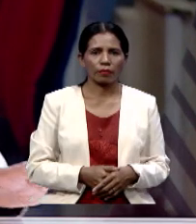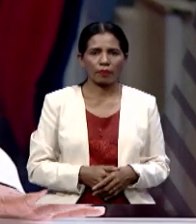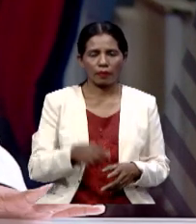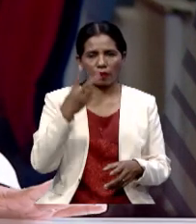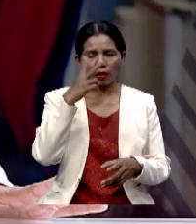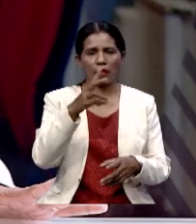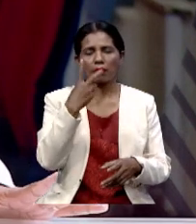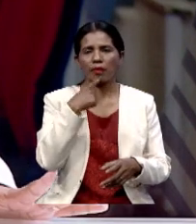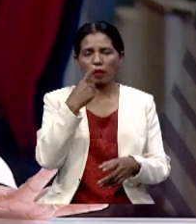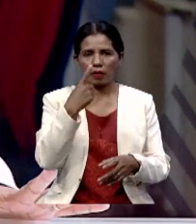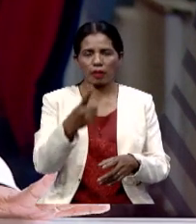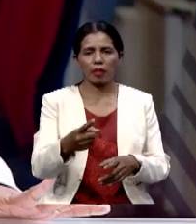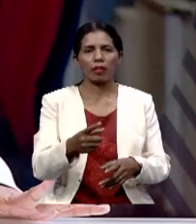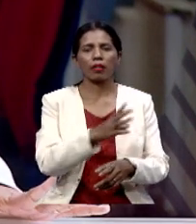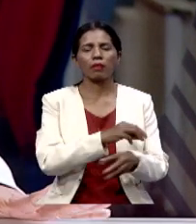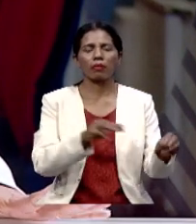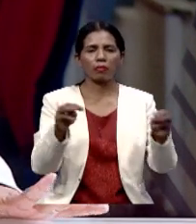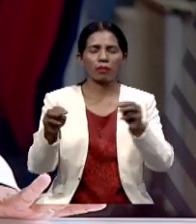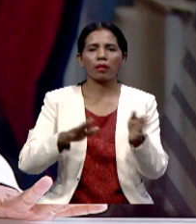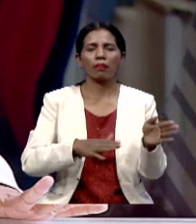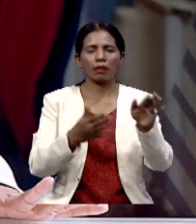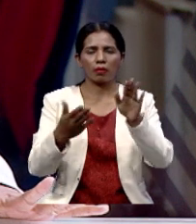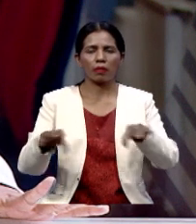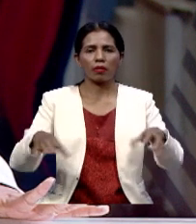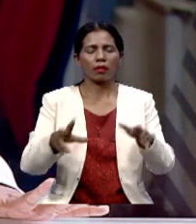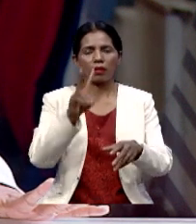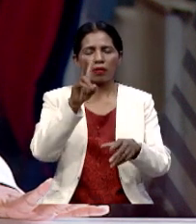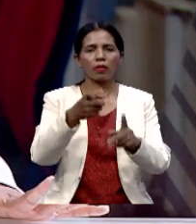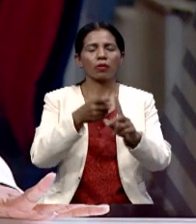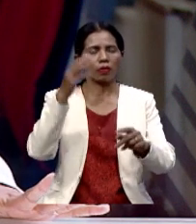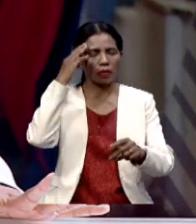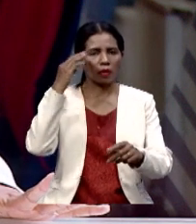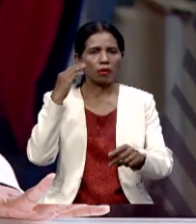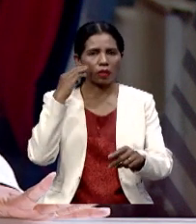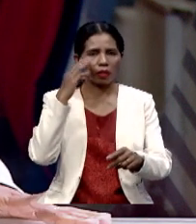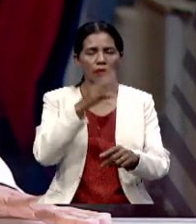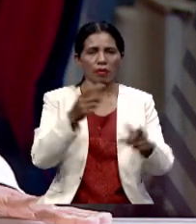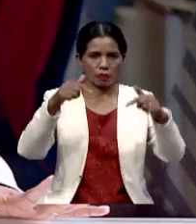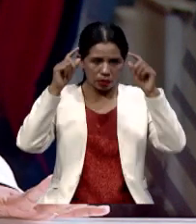Telespectadores, a minha atuação transladação mantém-se um trabalhador na rua, Rússia e